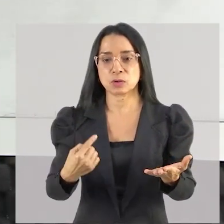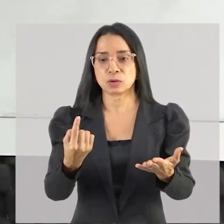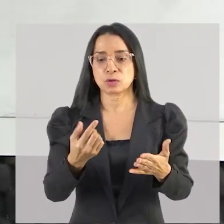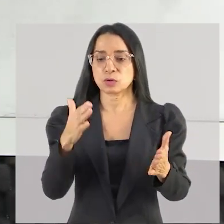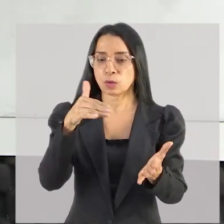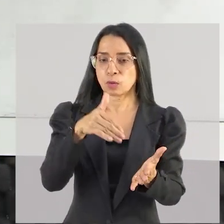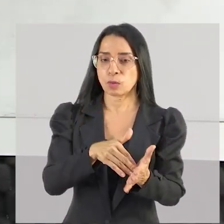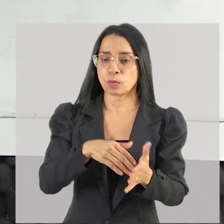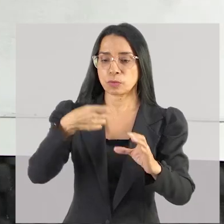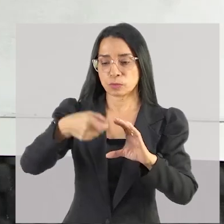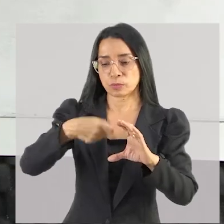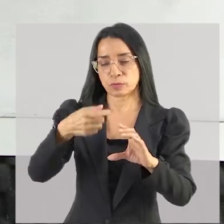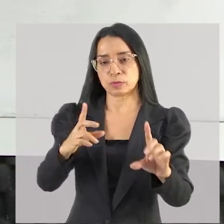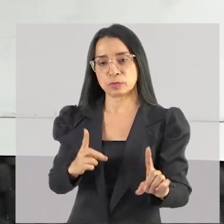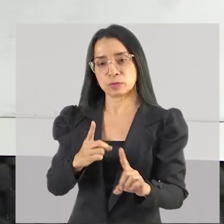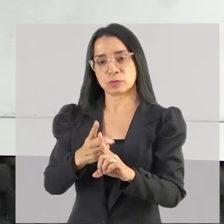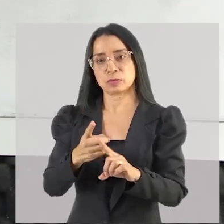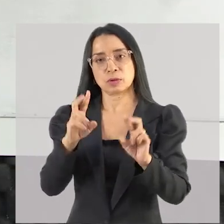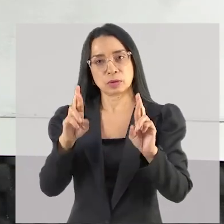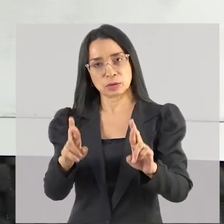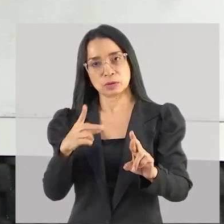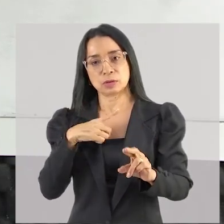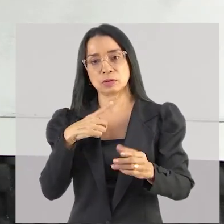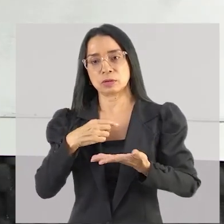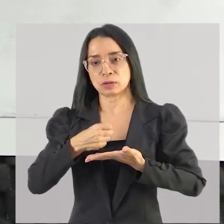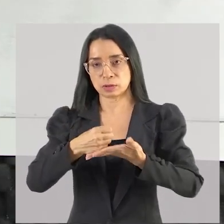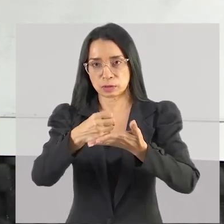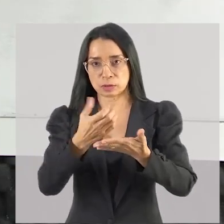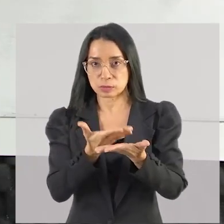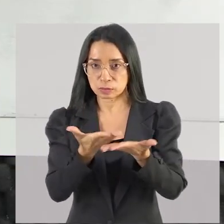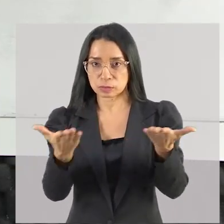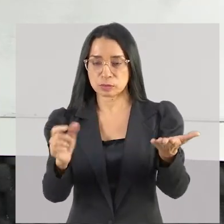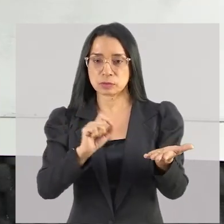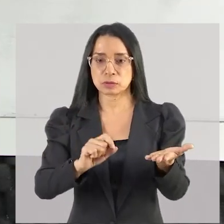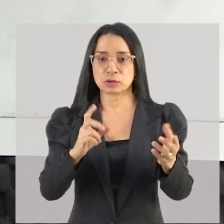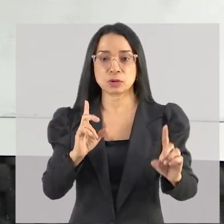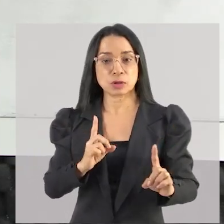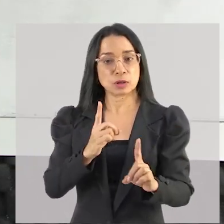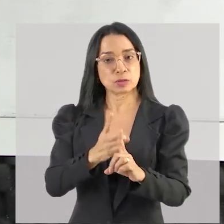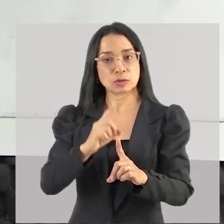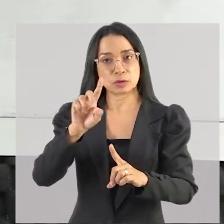nosso último vídeo, nosso encontro. Espero realmente ter ajudado vocês e nos